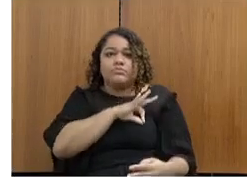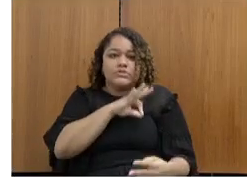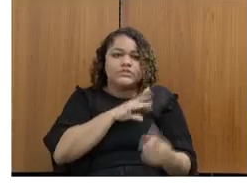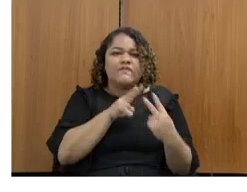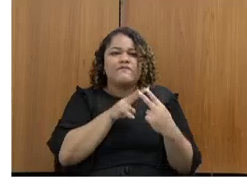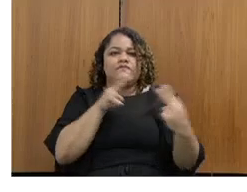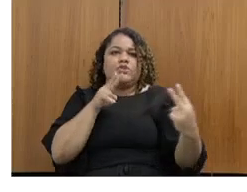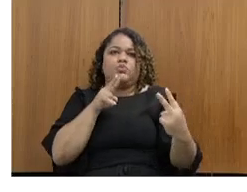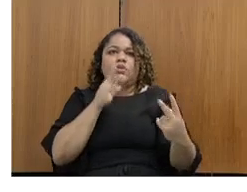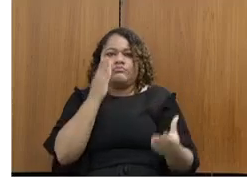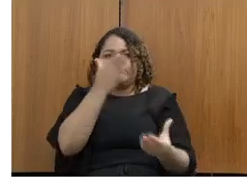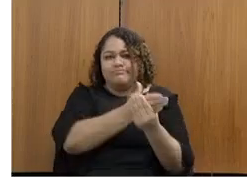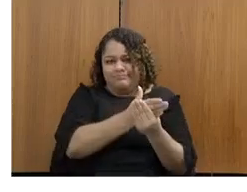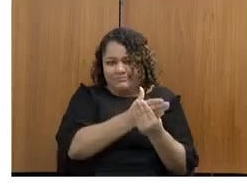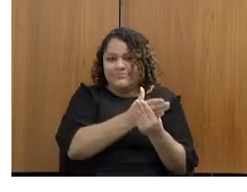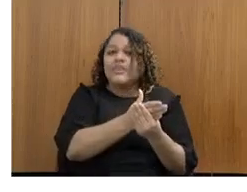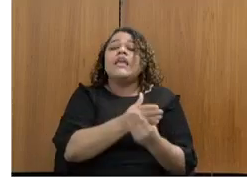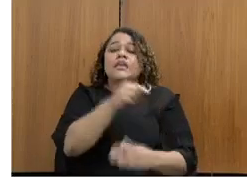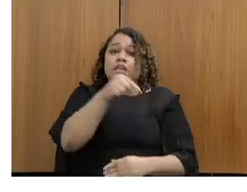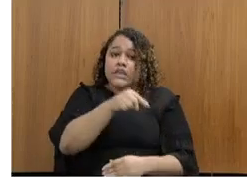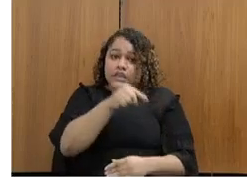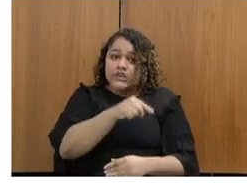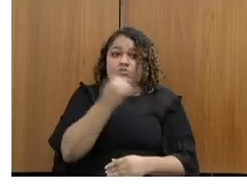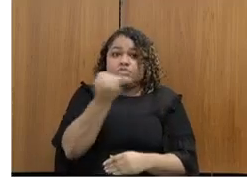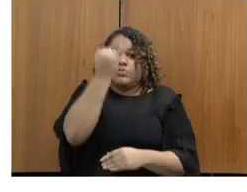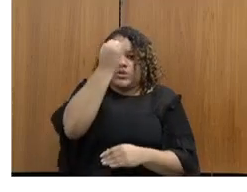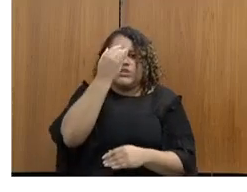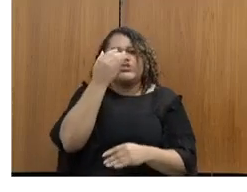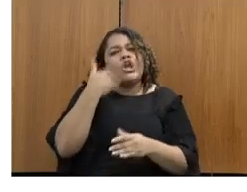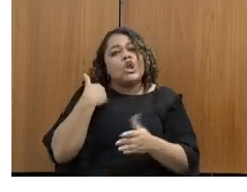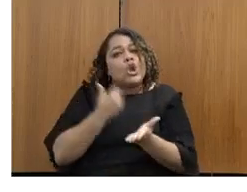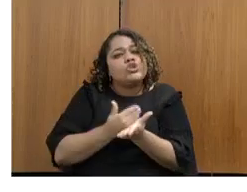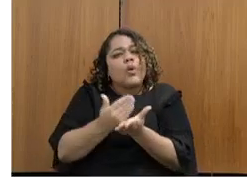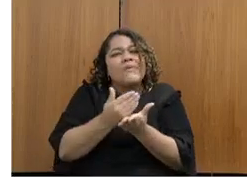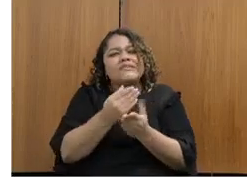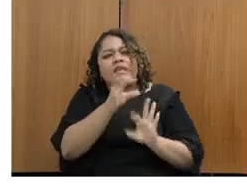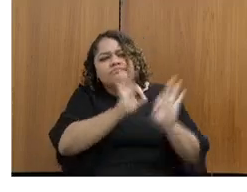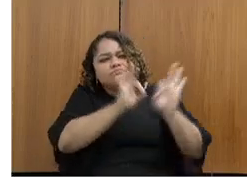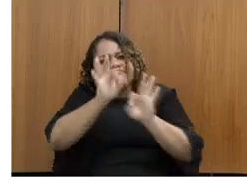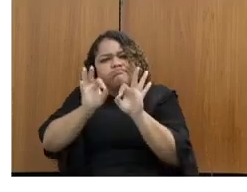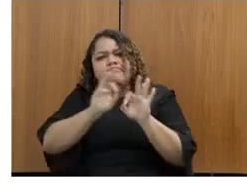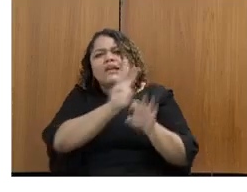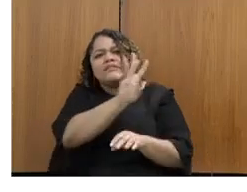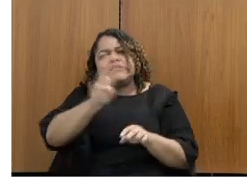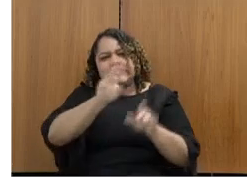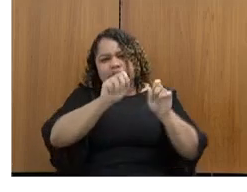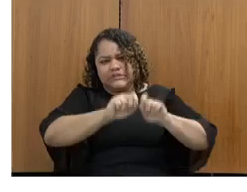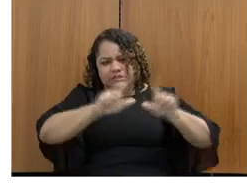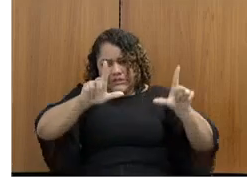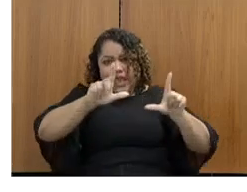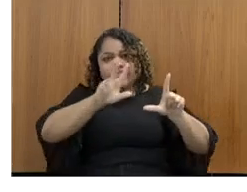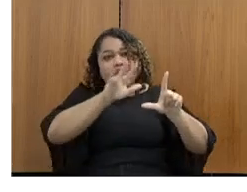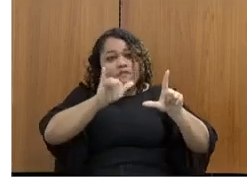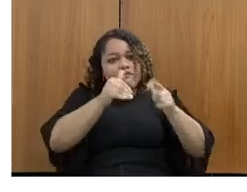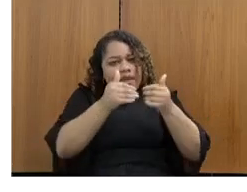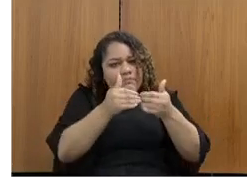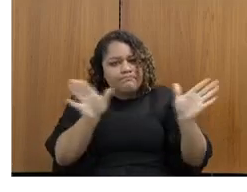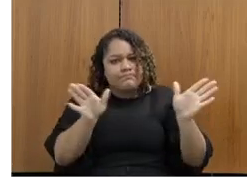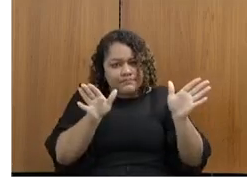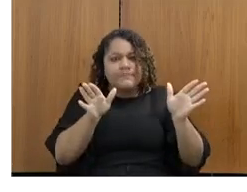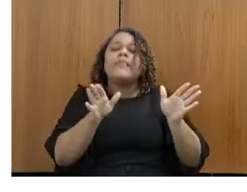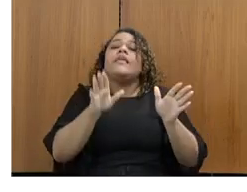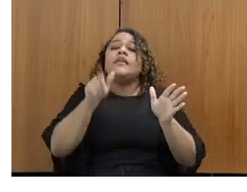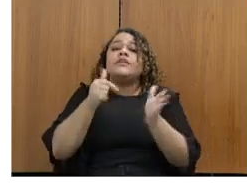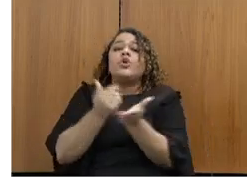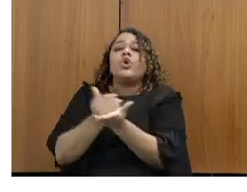ondas de implantação né até o final do mês a previsão é implantação é na delegacia de atendimento a mulher né